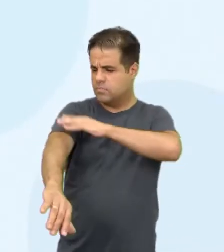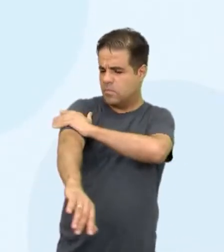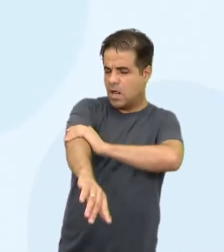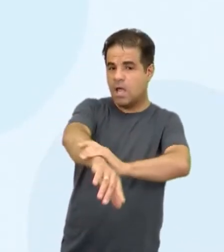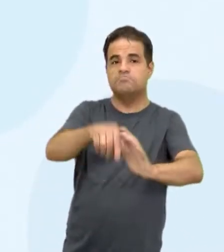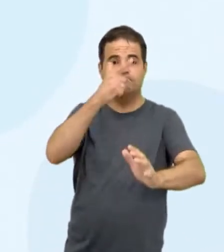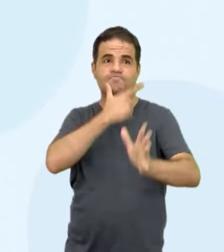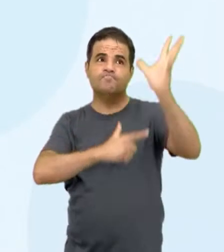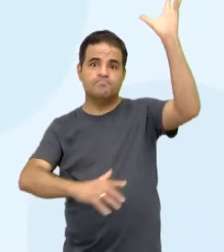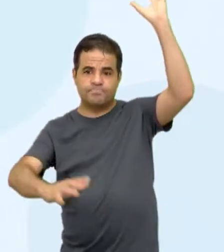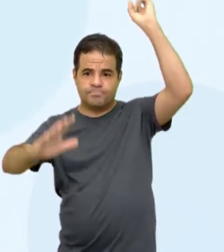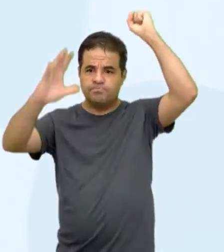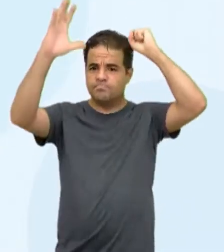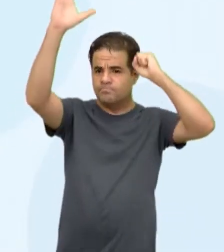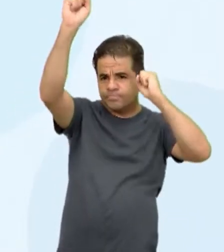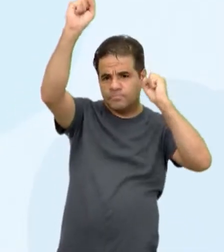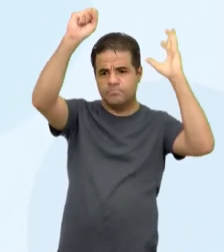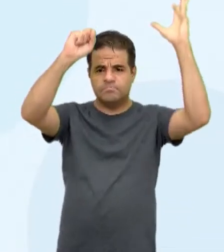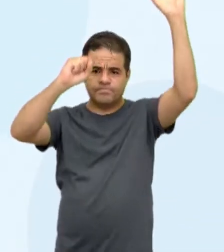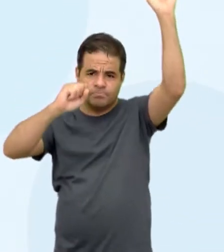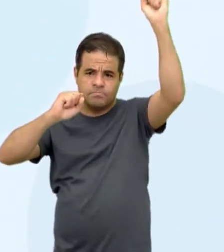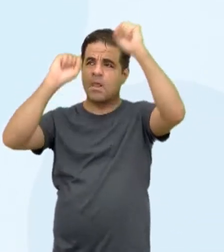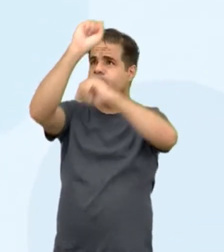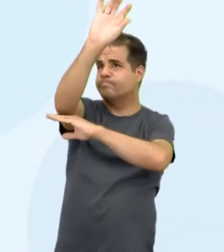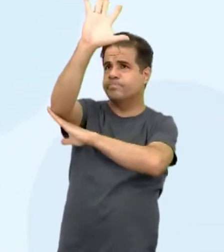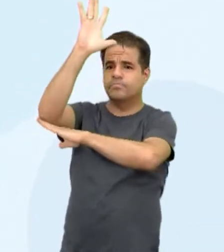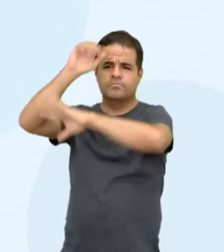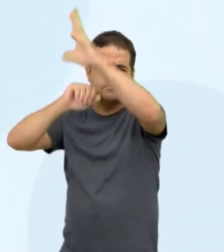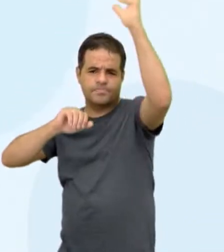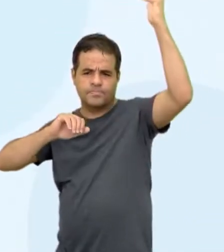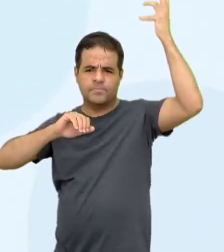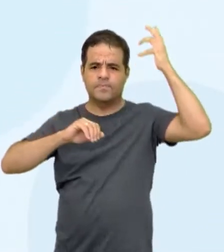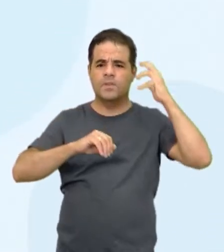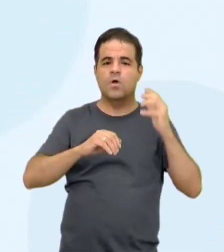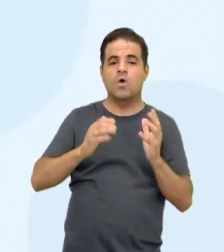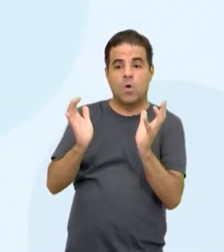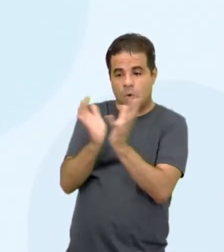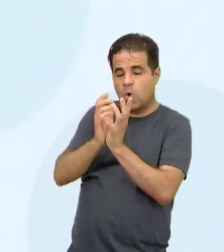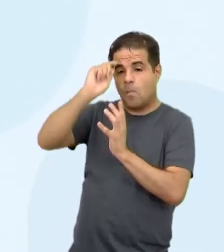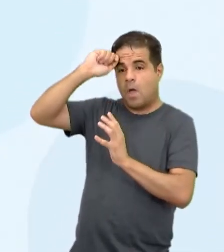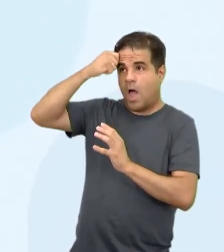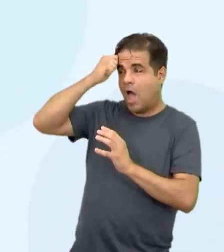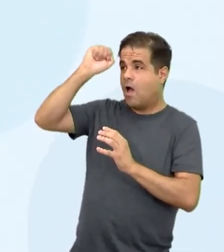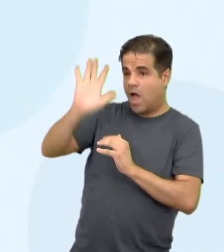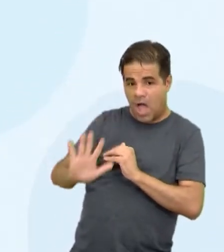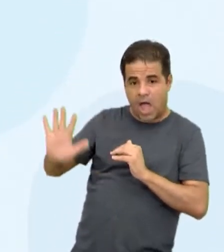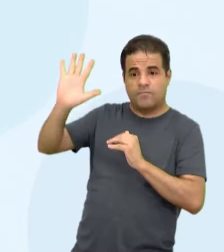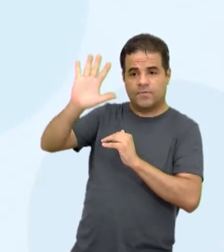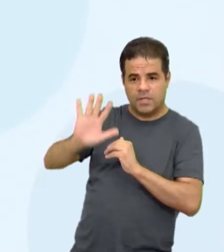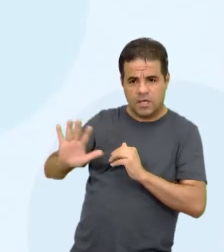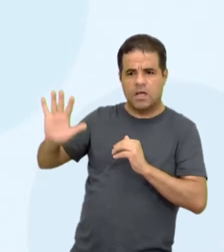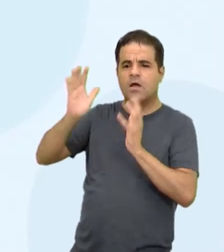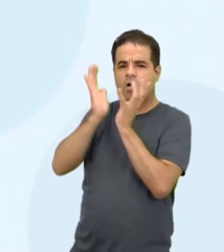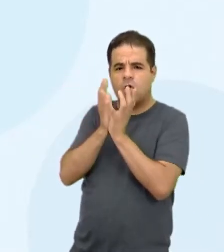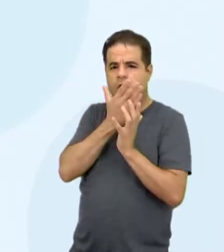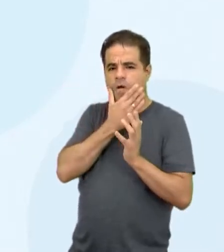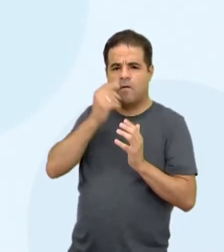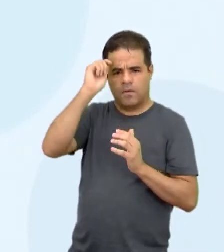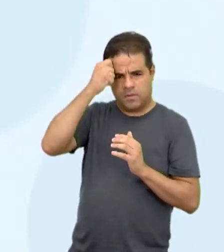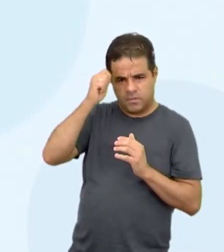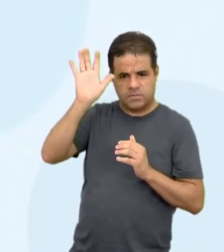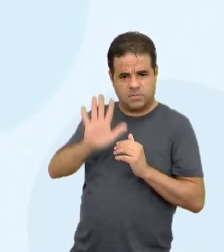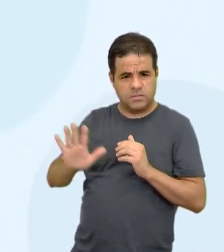aí se pendurar nas árvores. Já os africanos, né, os australopithecus